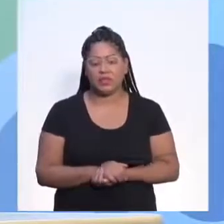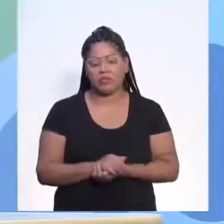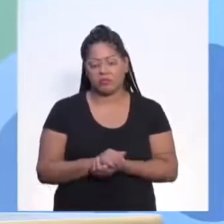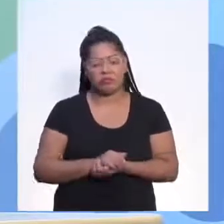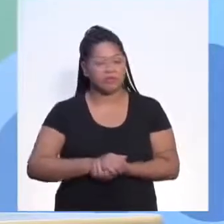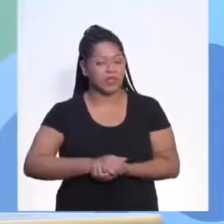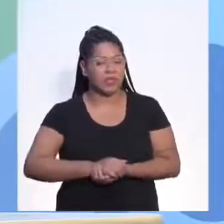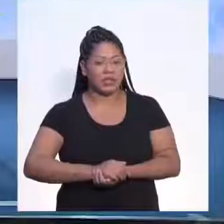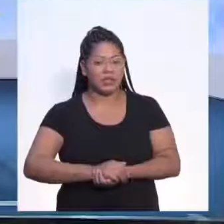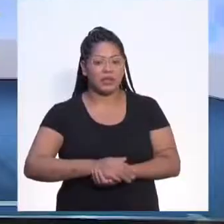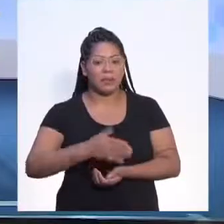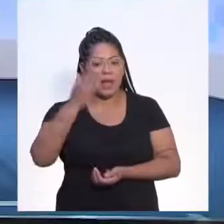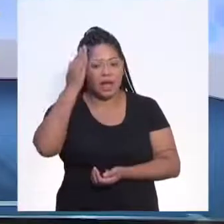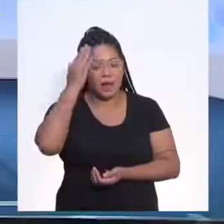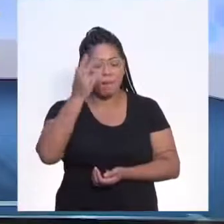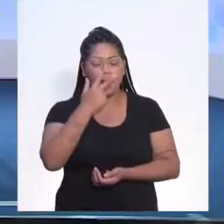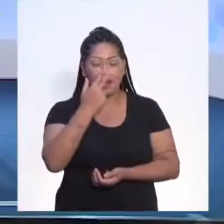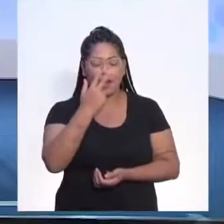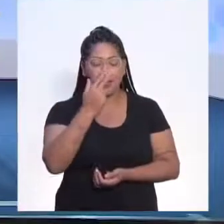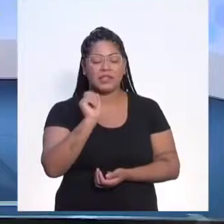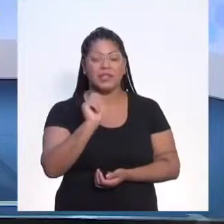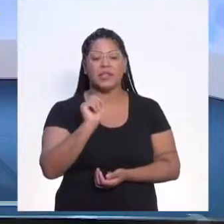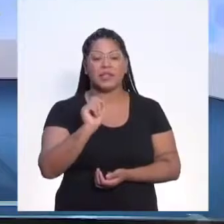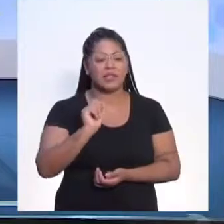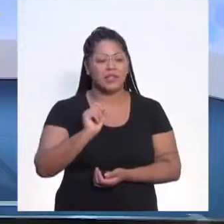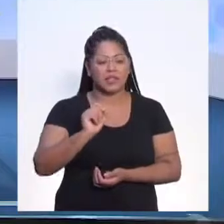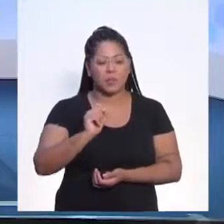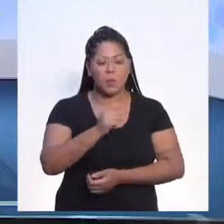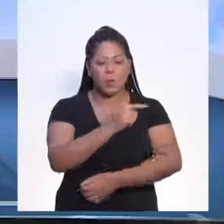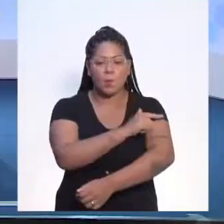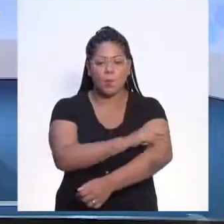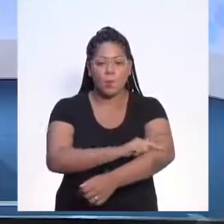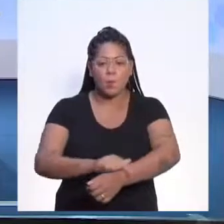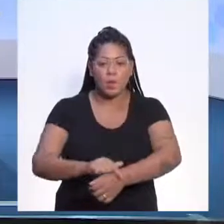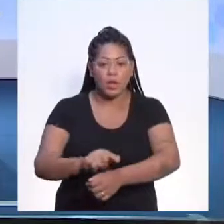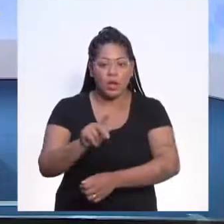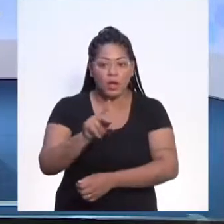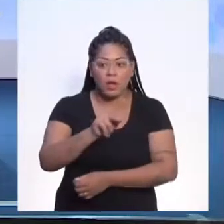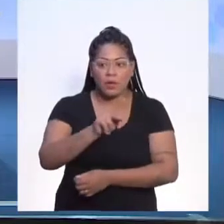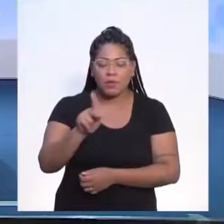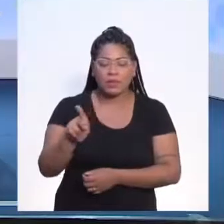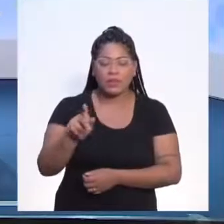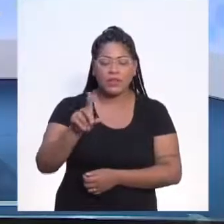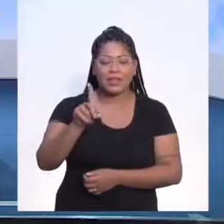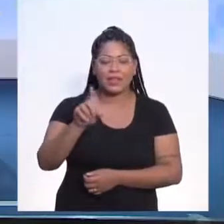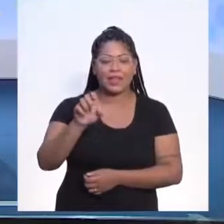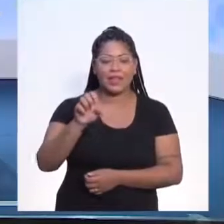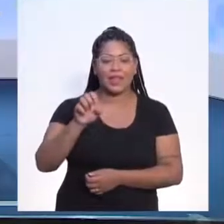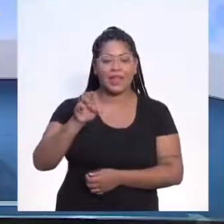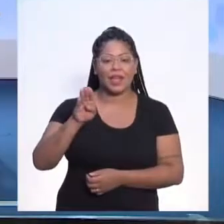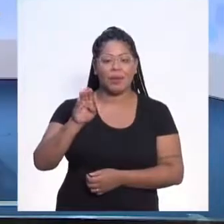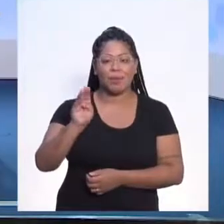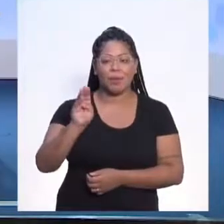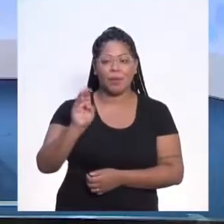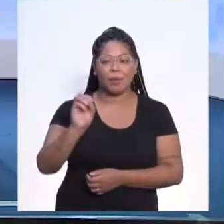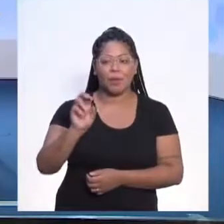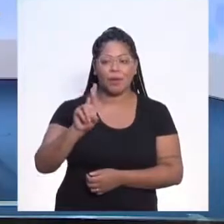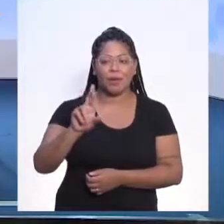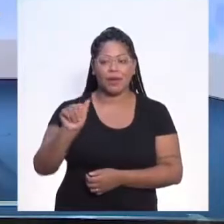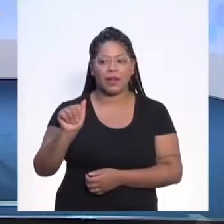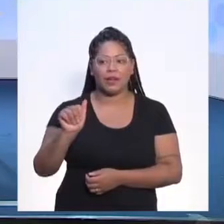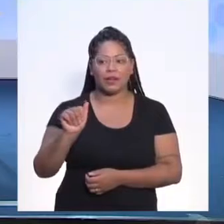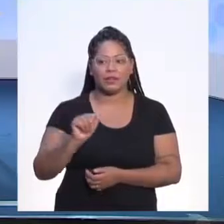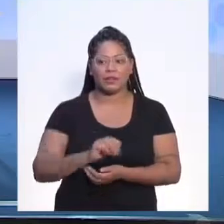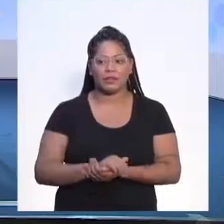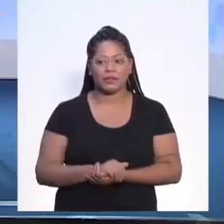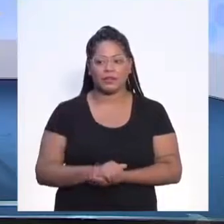noção. Exato. O que mais influenciou bastante a ideia. Opa, Ai, meu professora Deus. Débora. Professora Débora. Professora Débora. Ai, gente, vamos ver. Passa Não, a palavra.